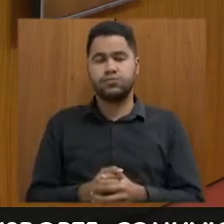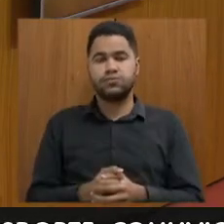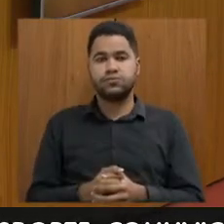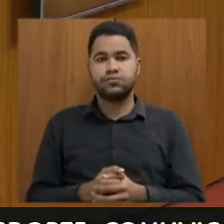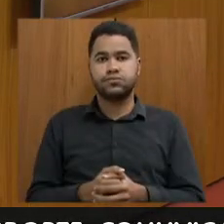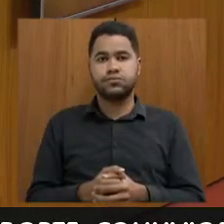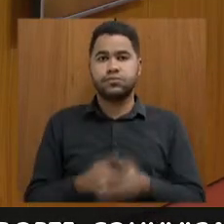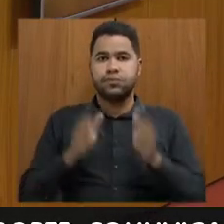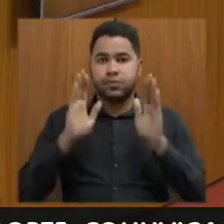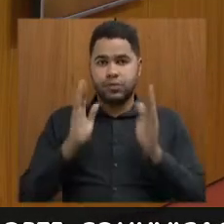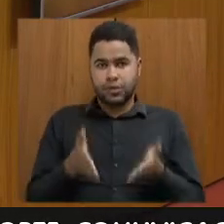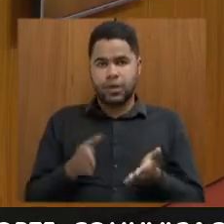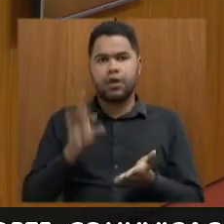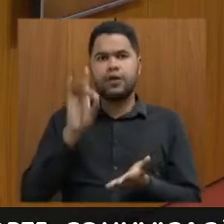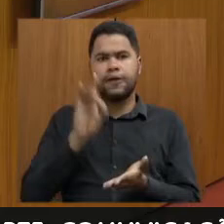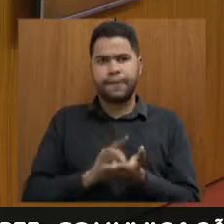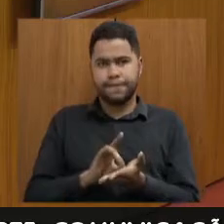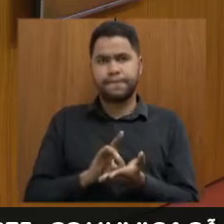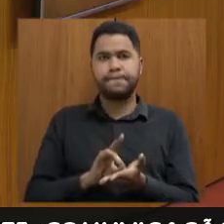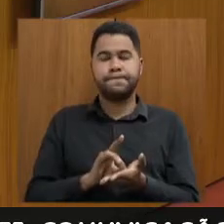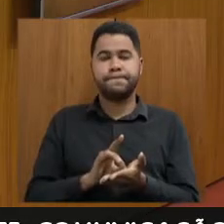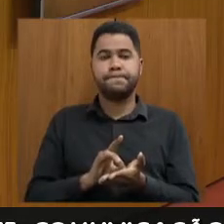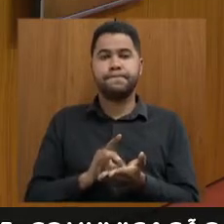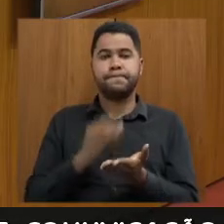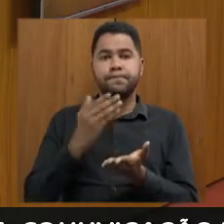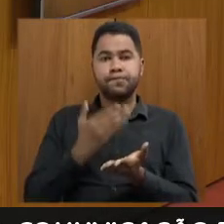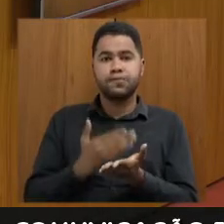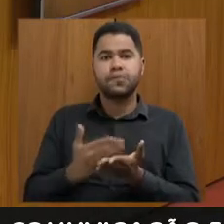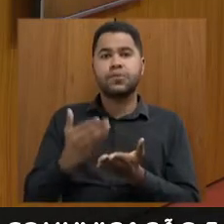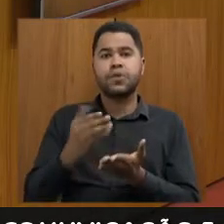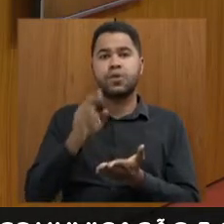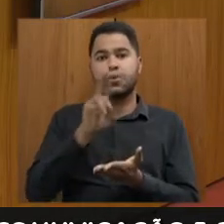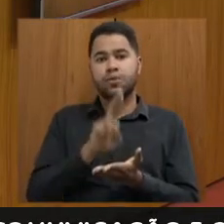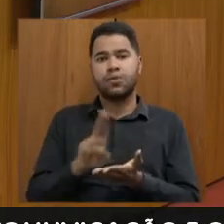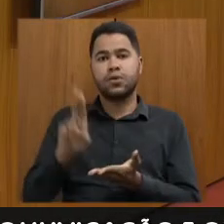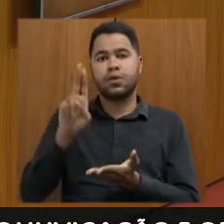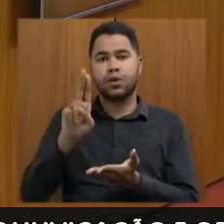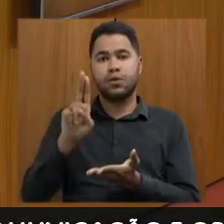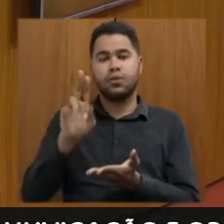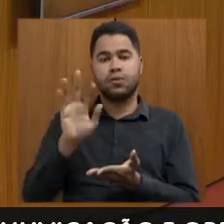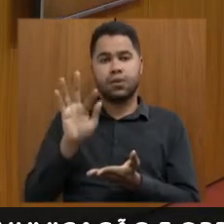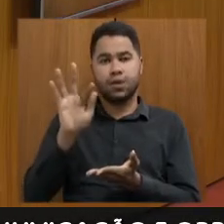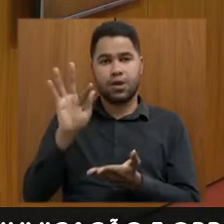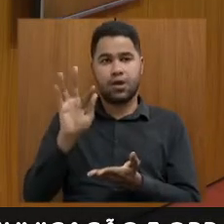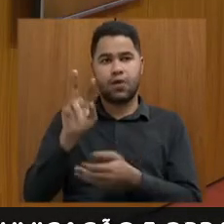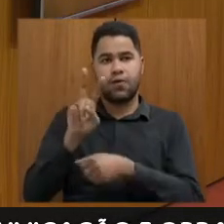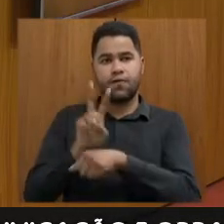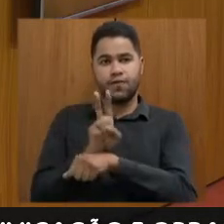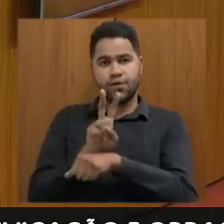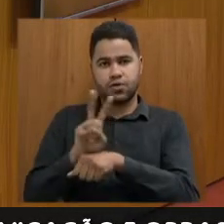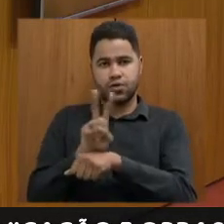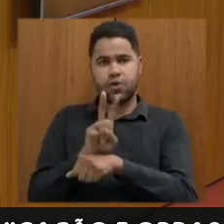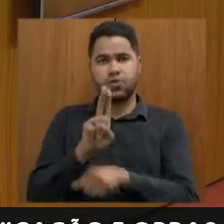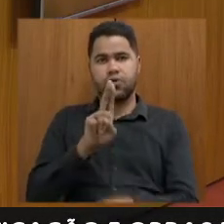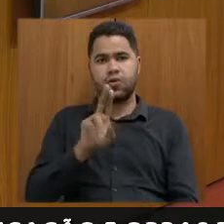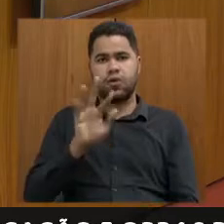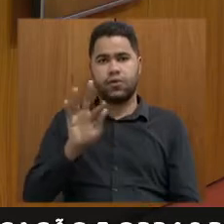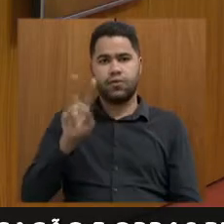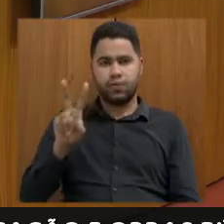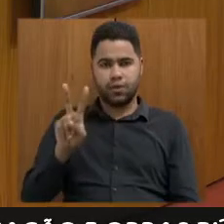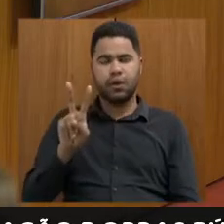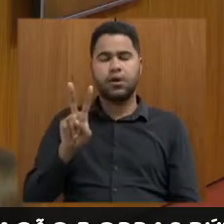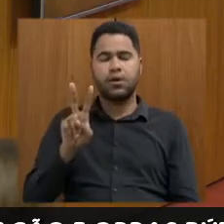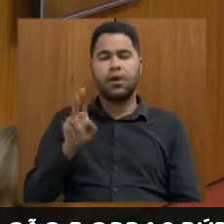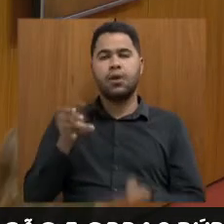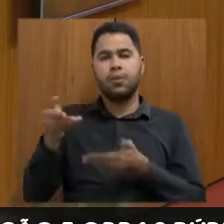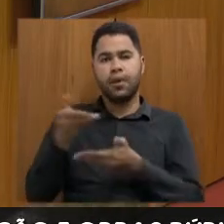ele já é uma realidade iniciou com a Universidade Federal de Viçosa dá graças a uma articulação